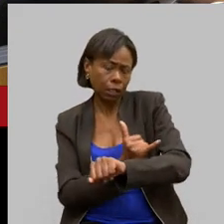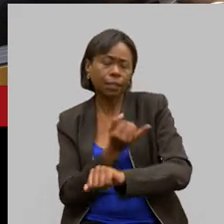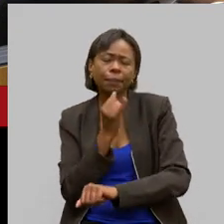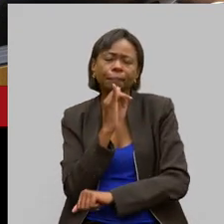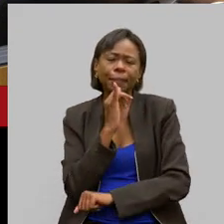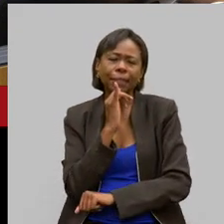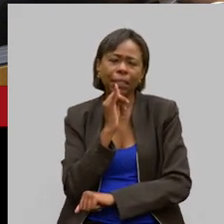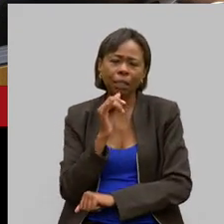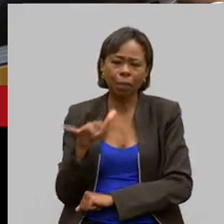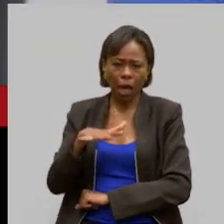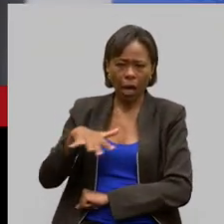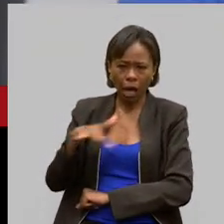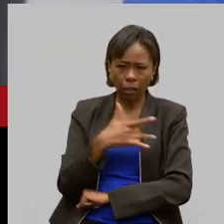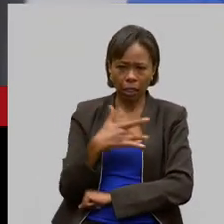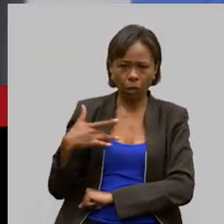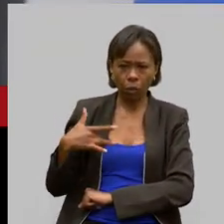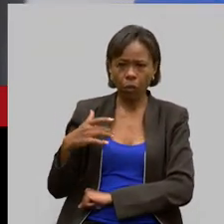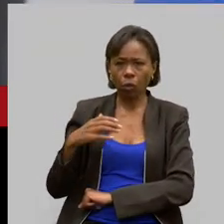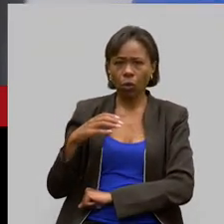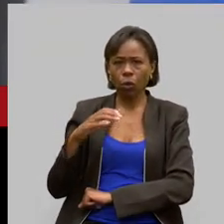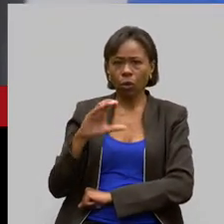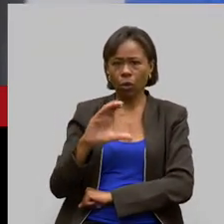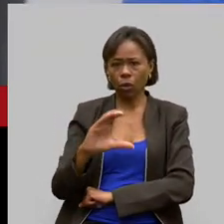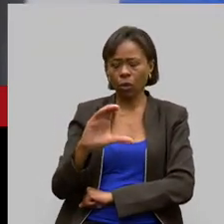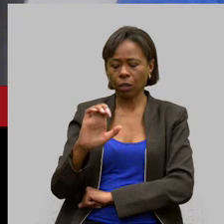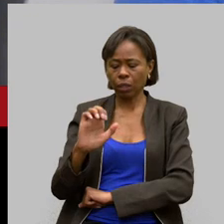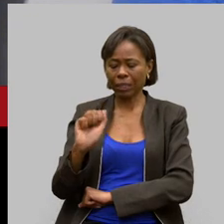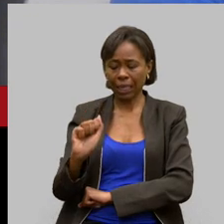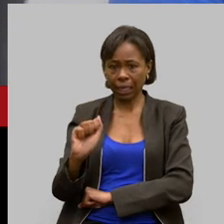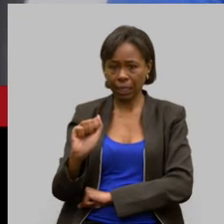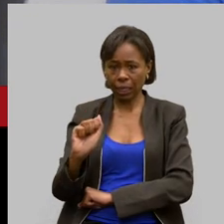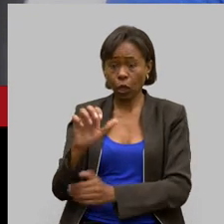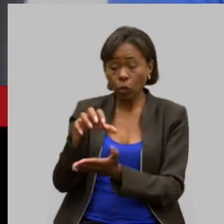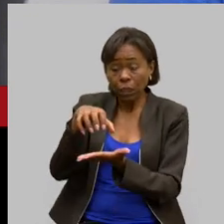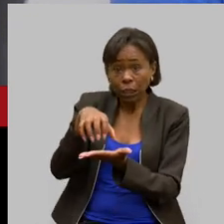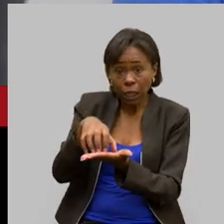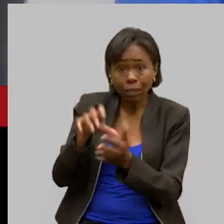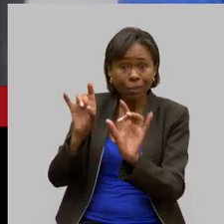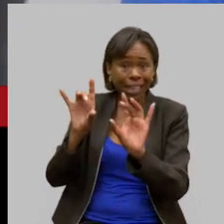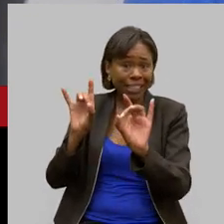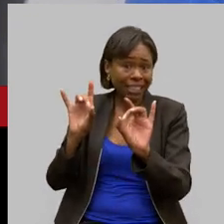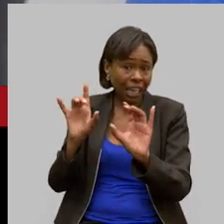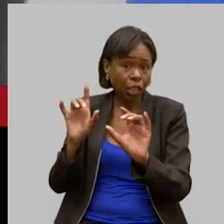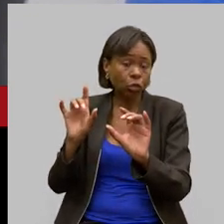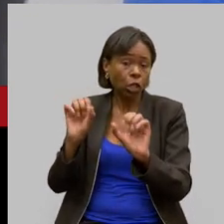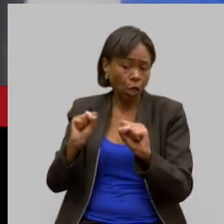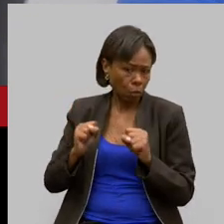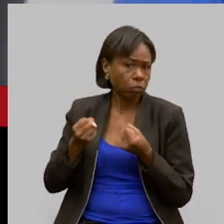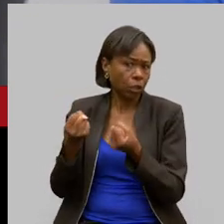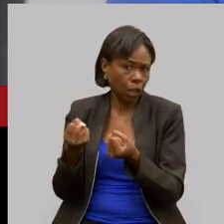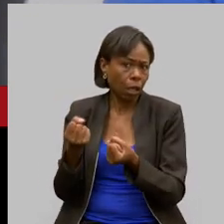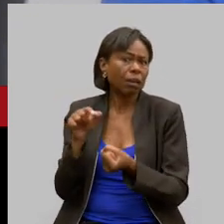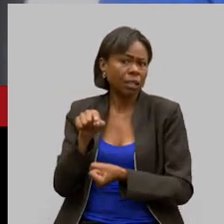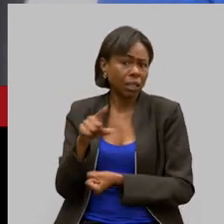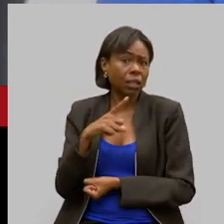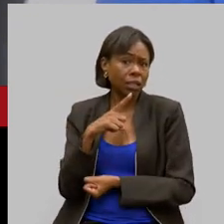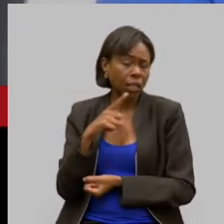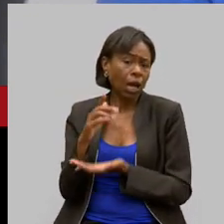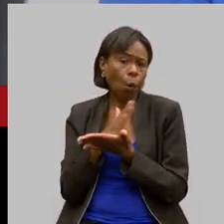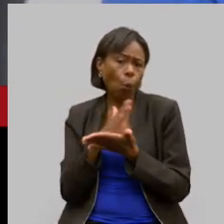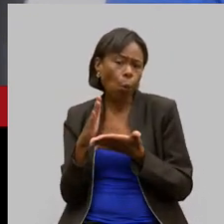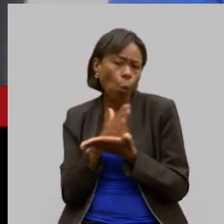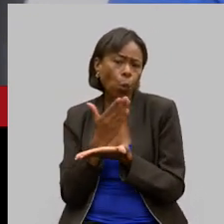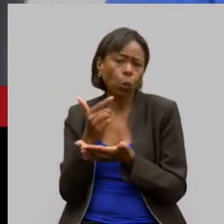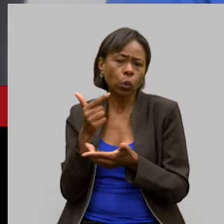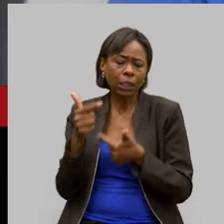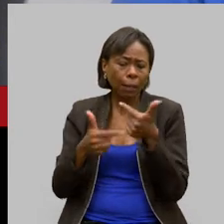tem na saúde o ser que é o centro especializado de reabilitação o ser já Já possui alguns serviços que atende também o